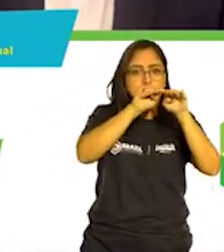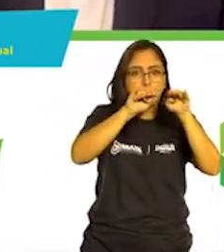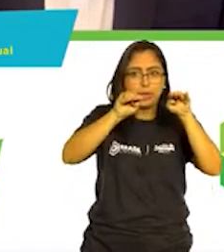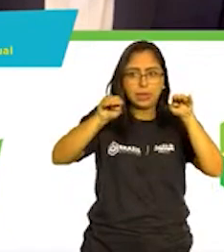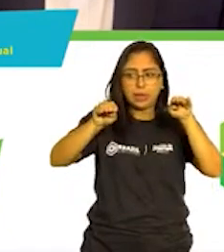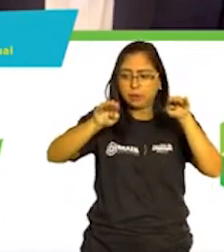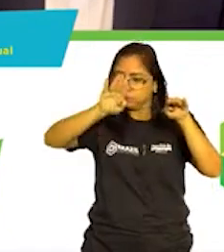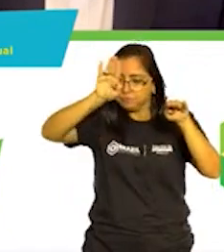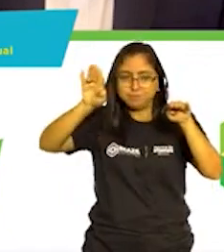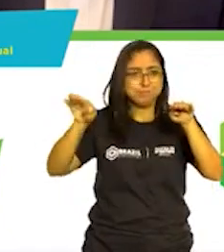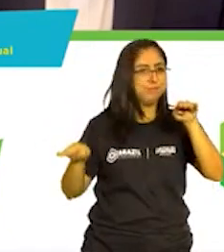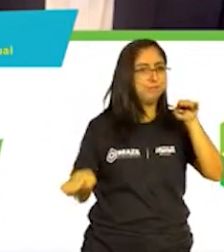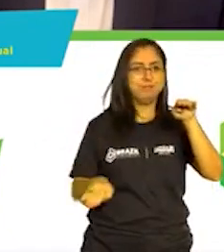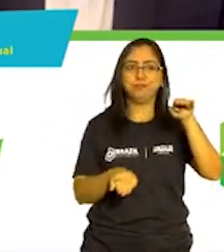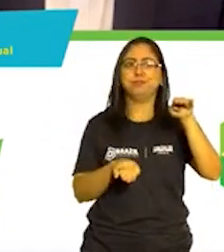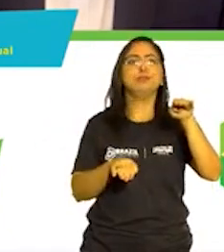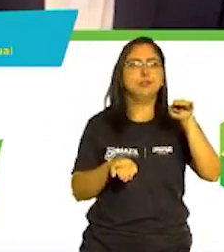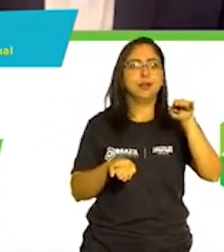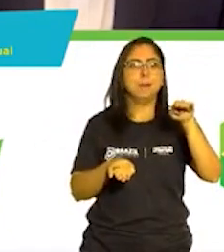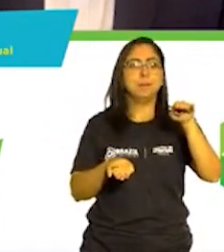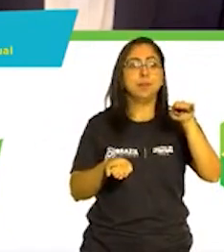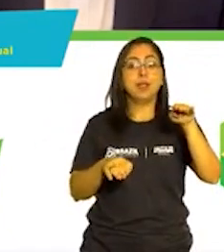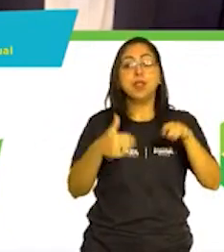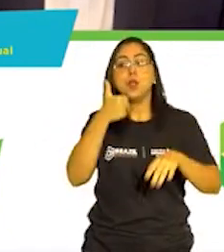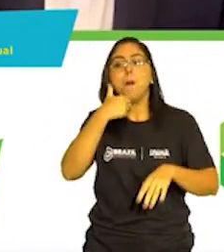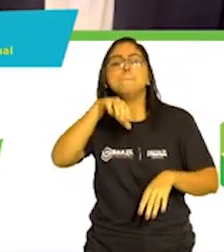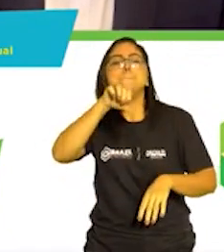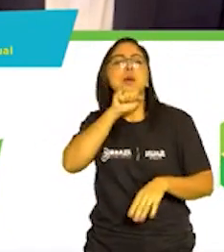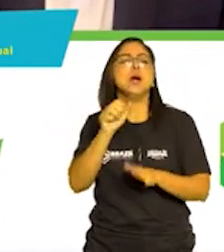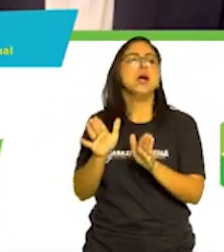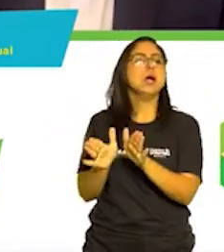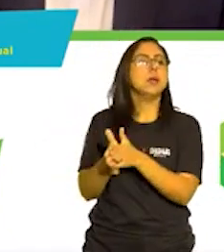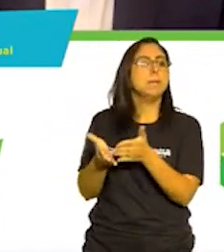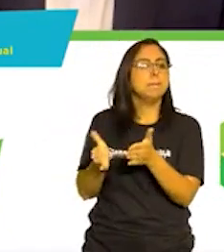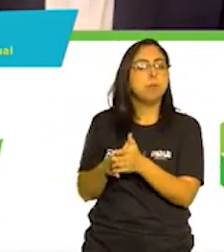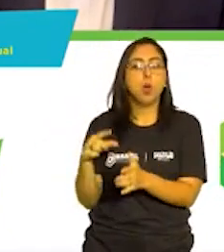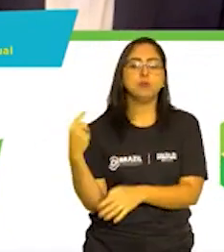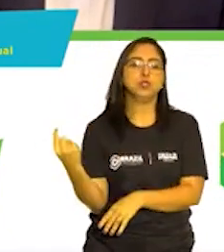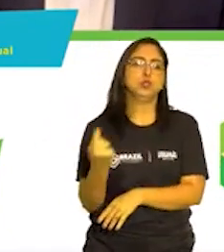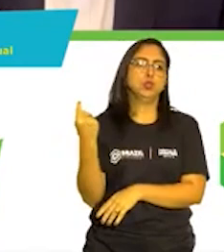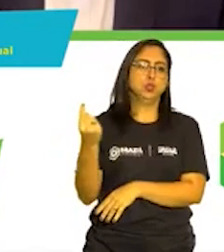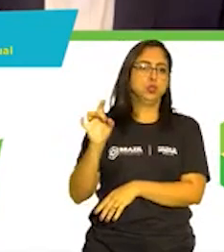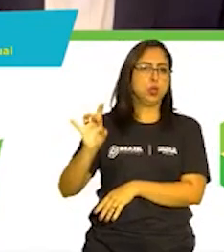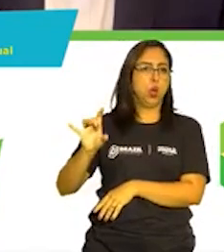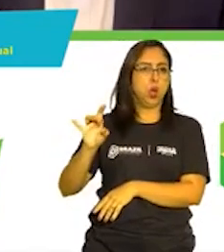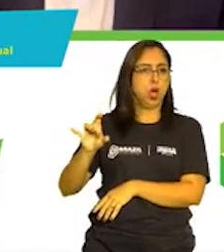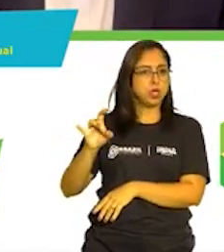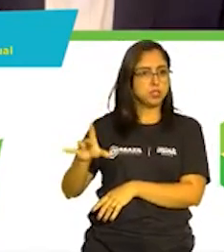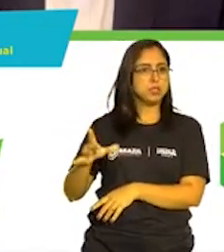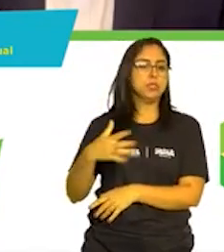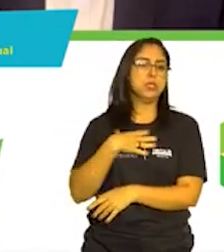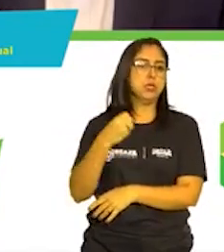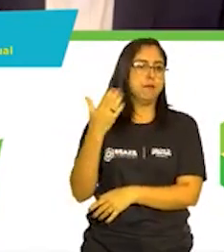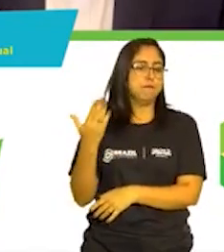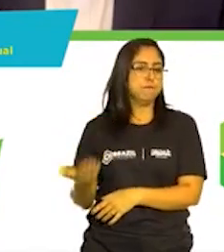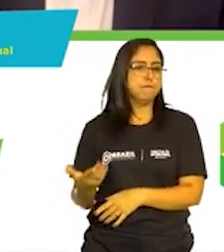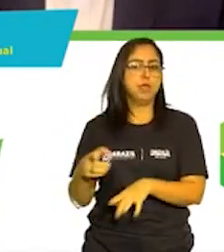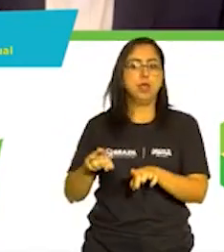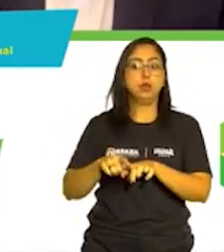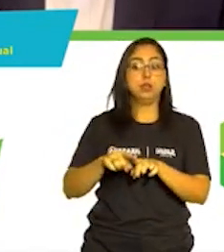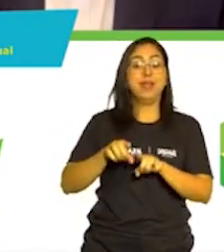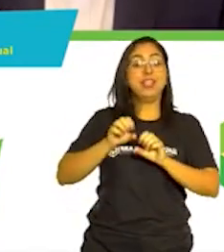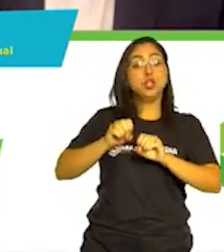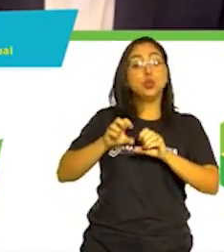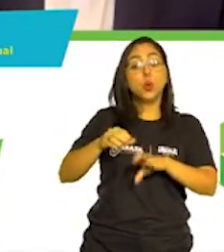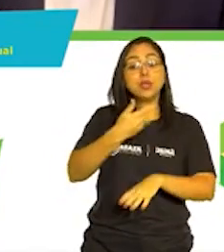negras de famílias de mãe solteira que estão abaixo da linha da pobreza, que estão na educação pública, né,